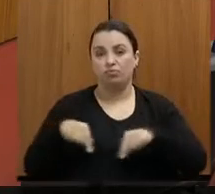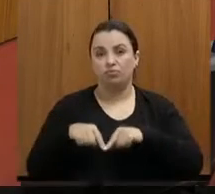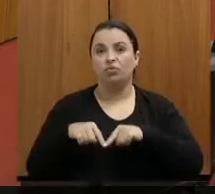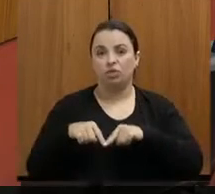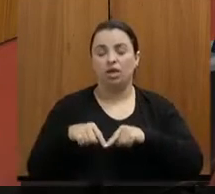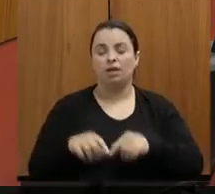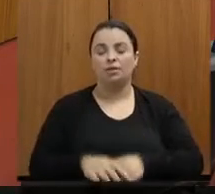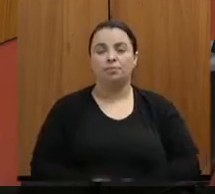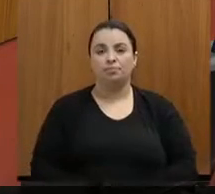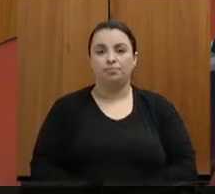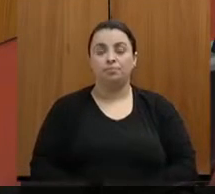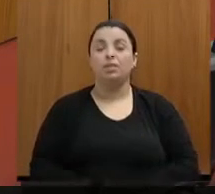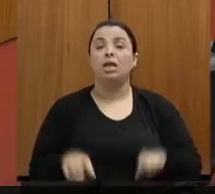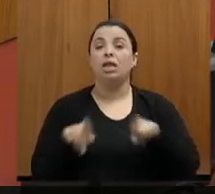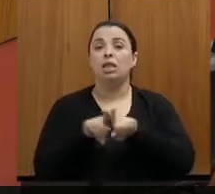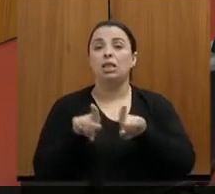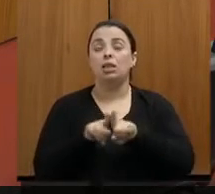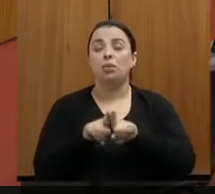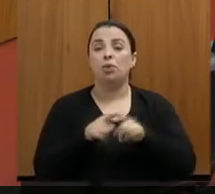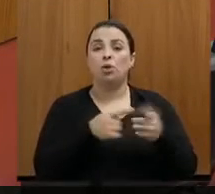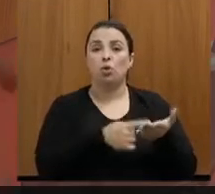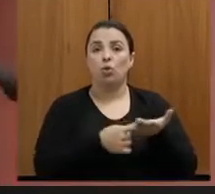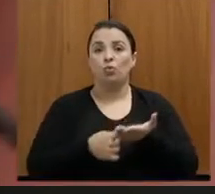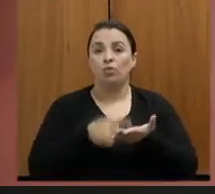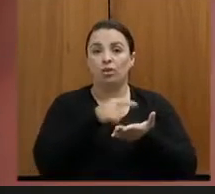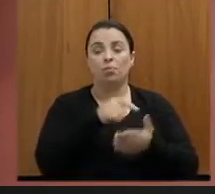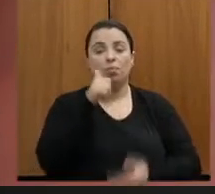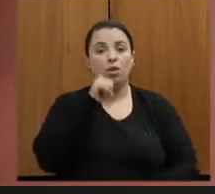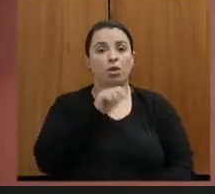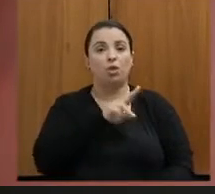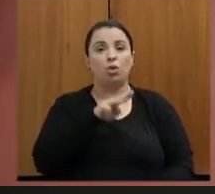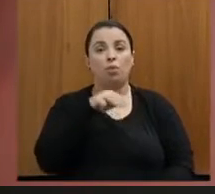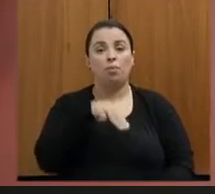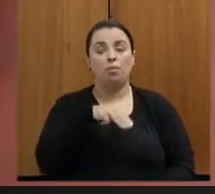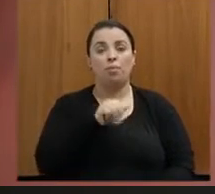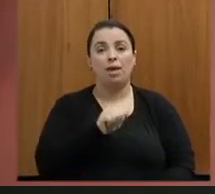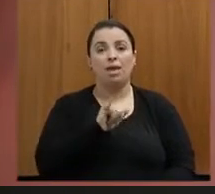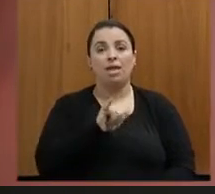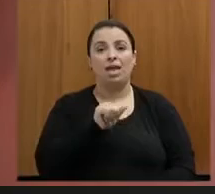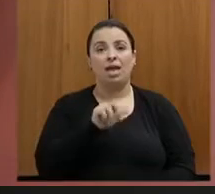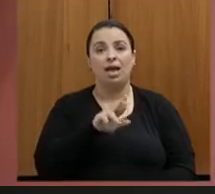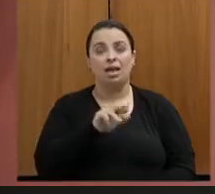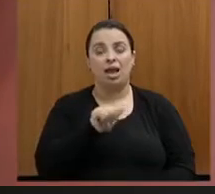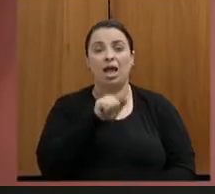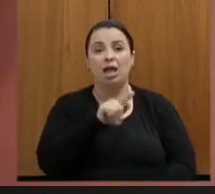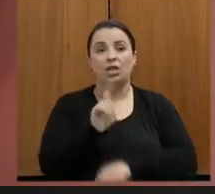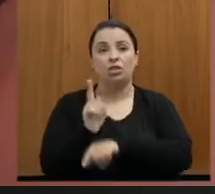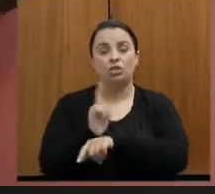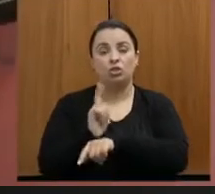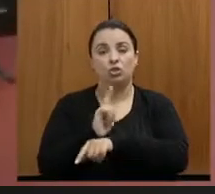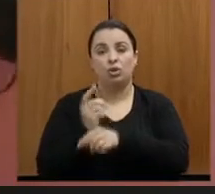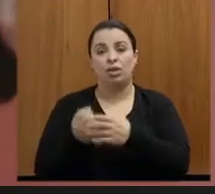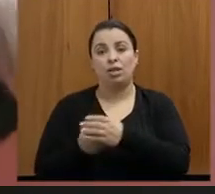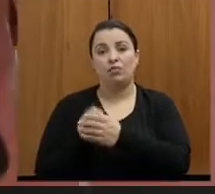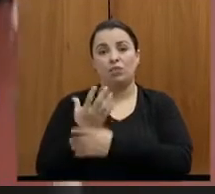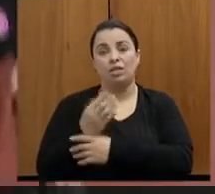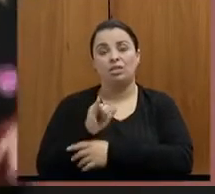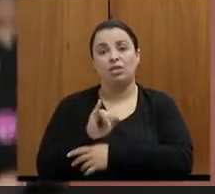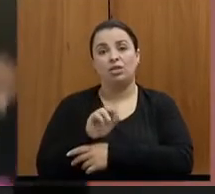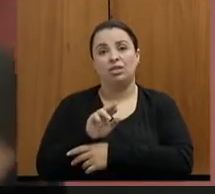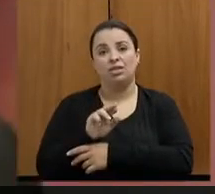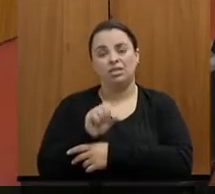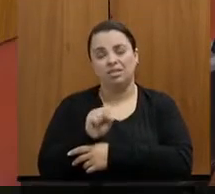Convido também a senhora Mayara Vieira, gestora da Fundação Israel Pinheiro.